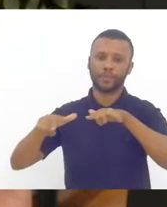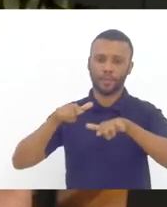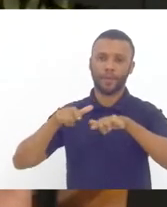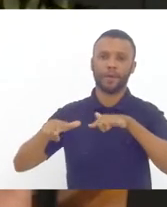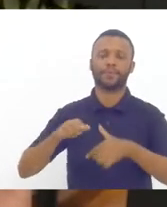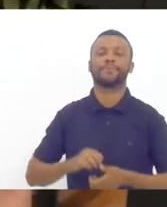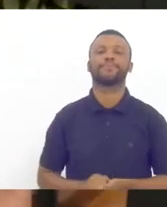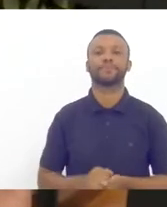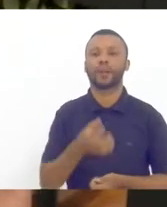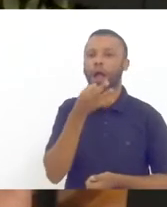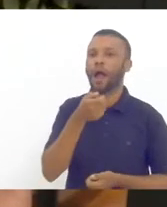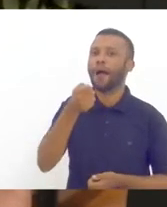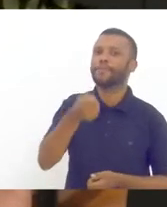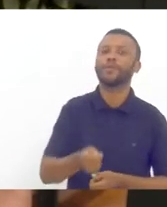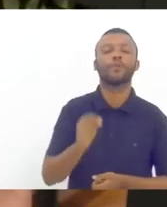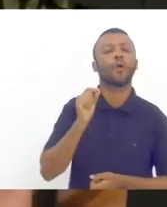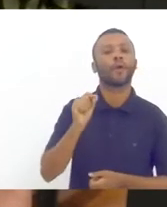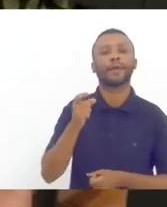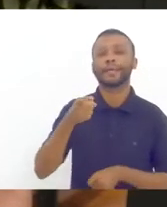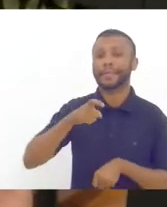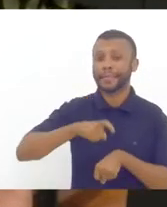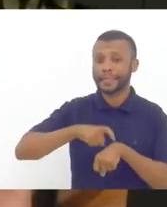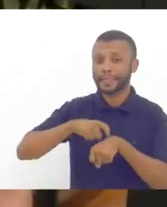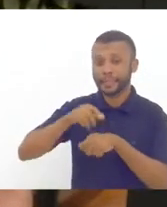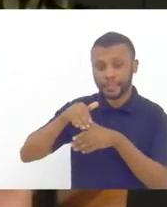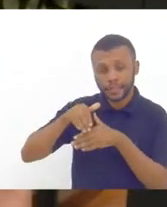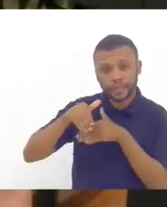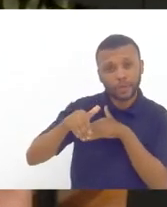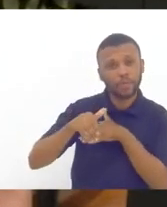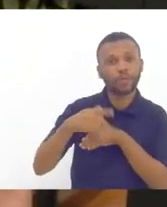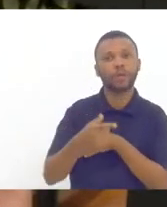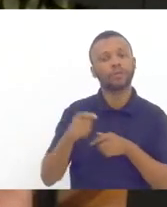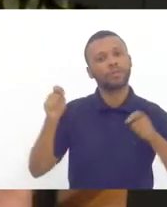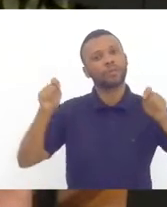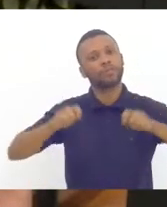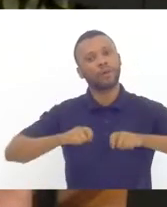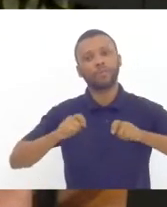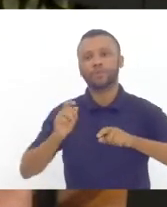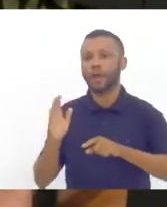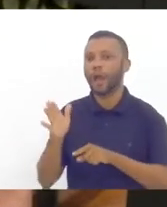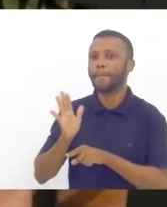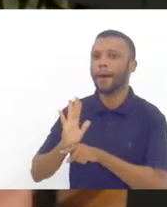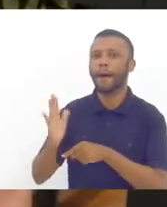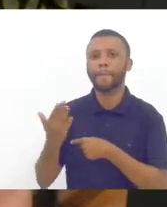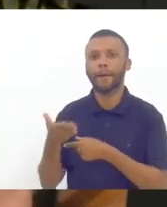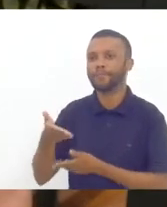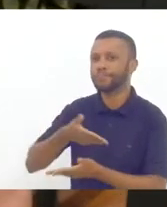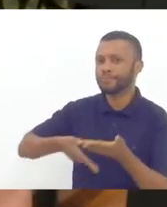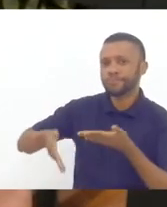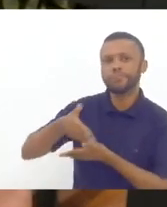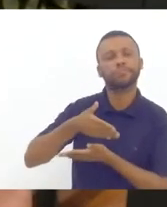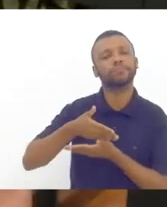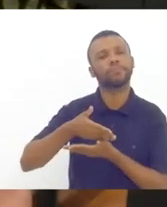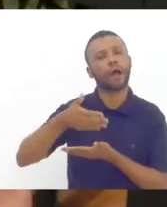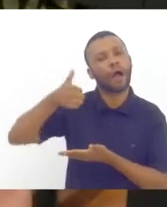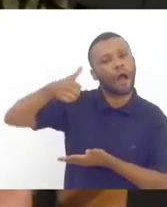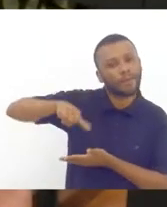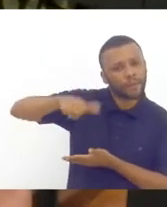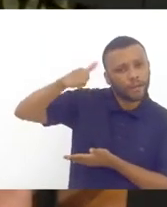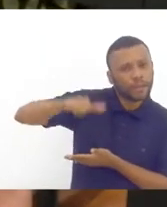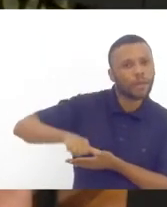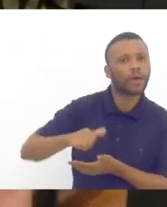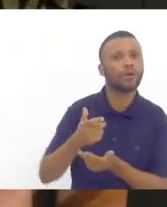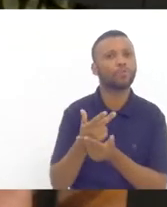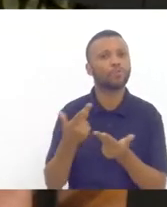O que eu reafirmo é o seguinte: em pouquíssimo tempo nós temos condições de colaborar no sentido de fazer as duas coisas, tanto a prospecção quanto